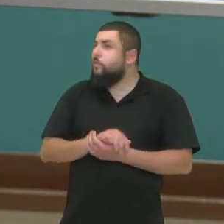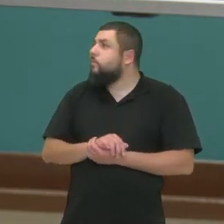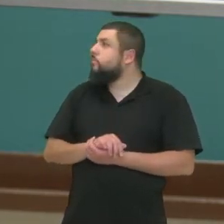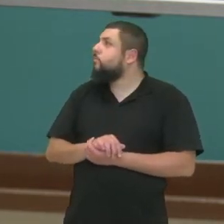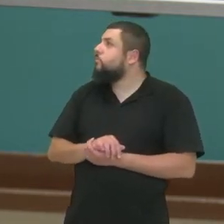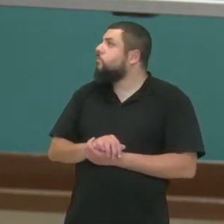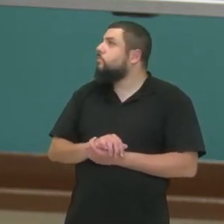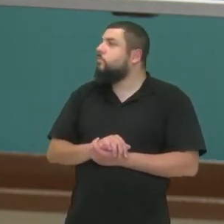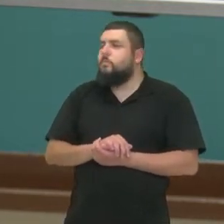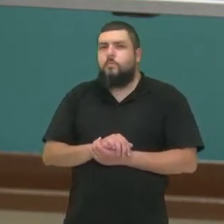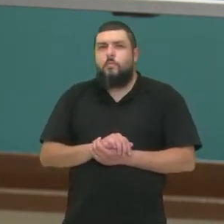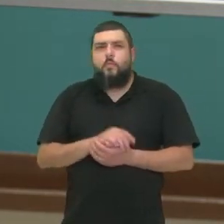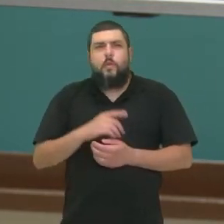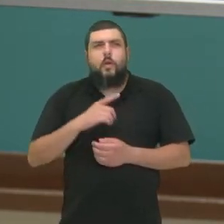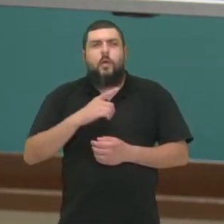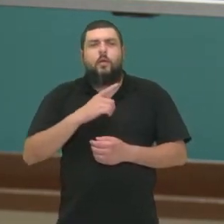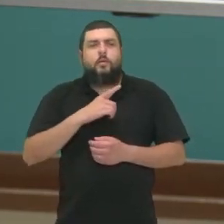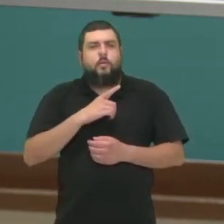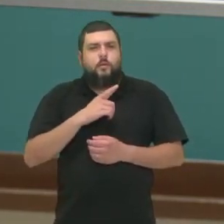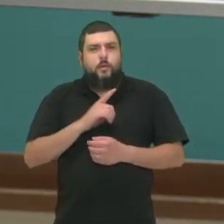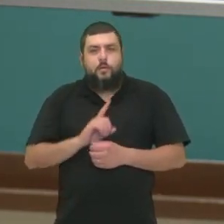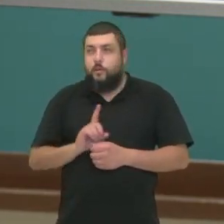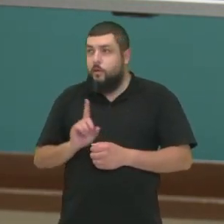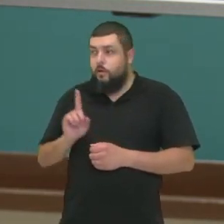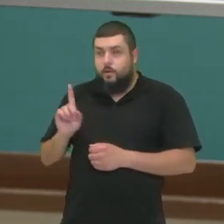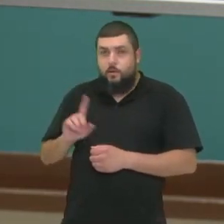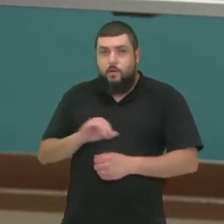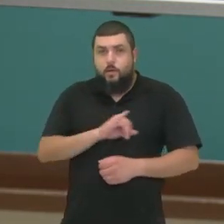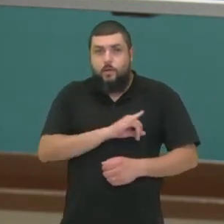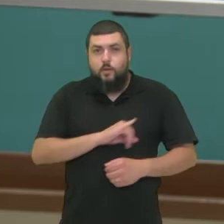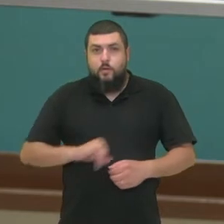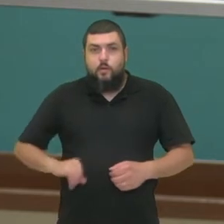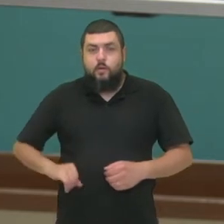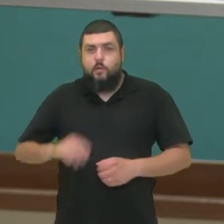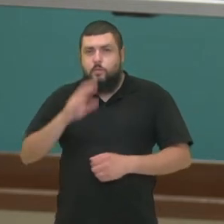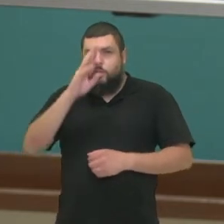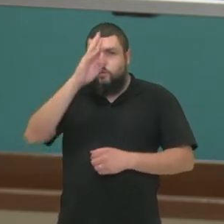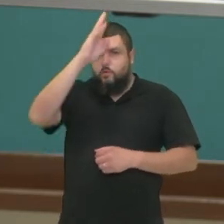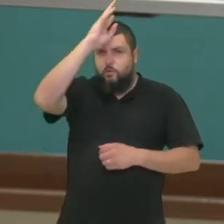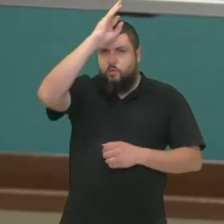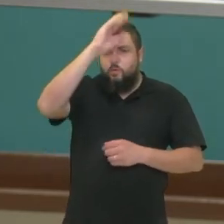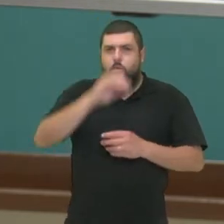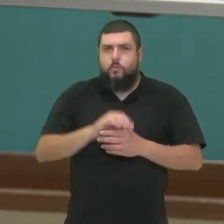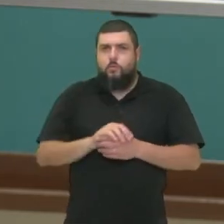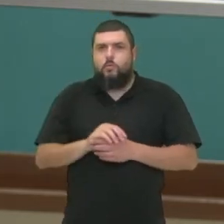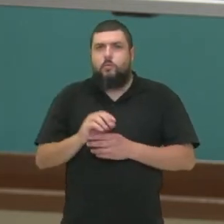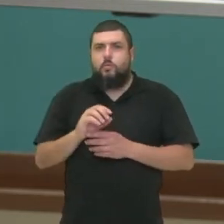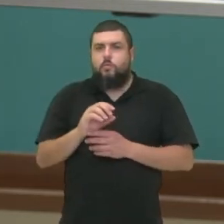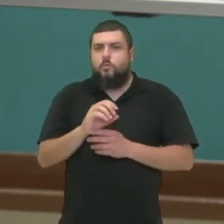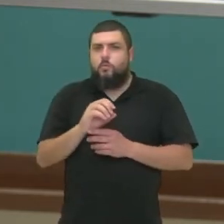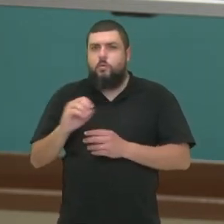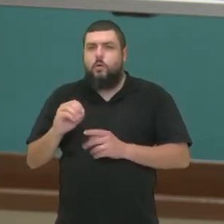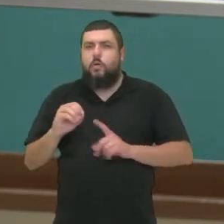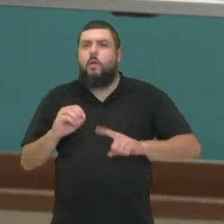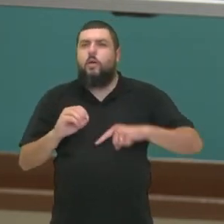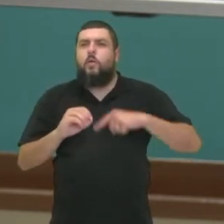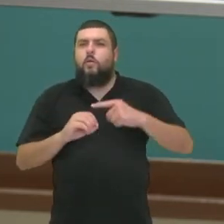do Oriente, depois vai surgir outra civilização, vai durar quase 1000 anos. É, o Império